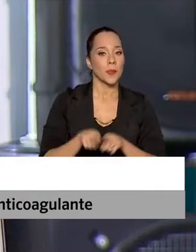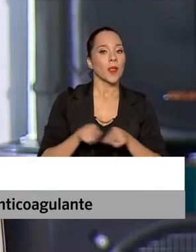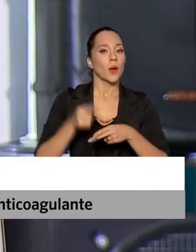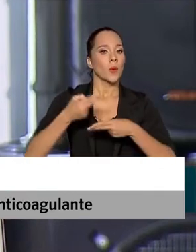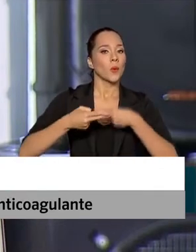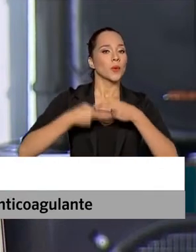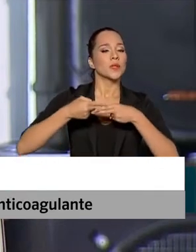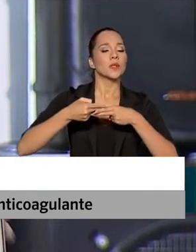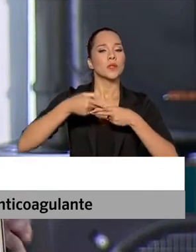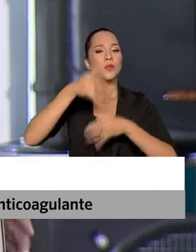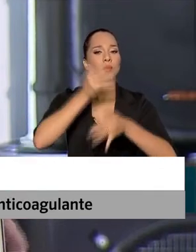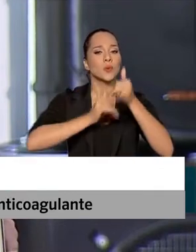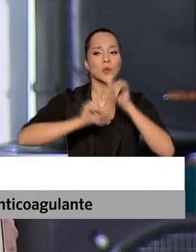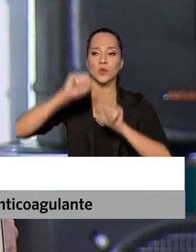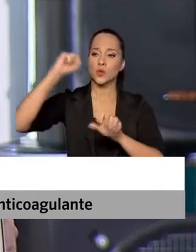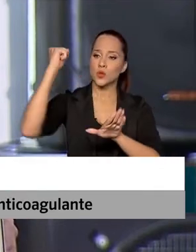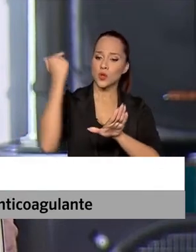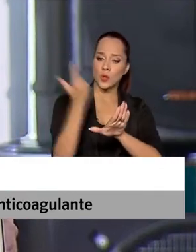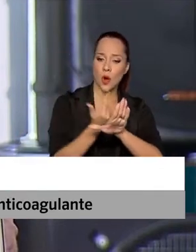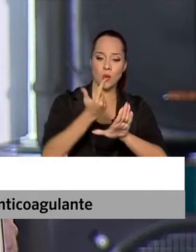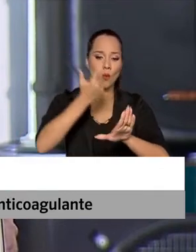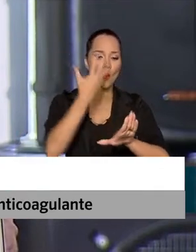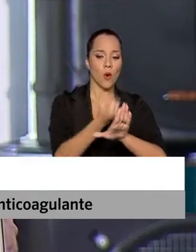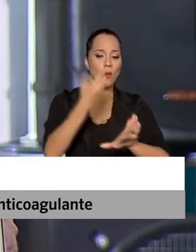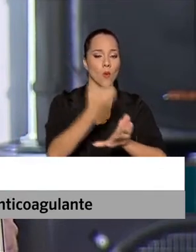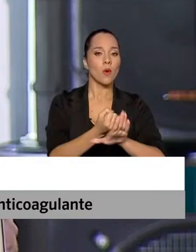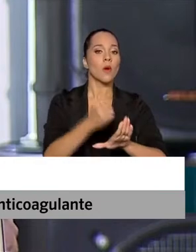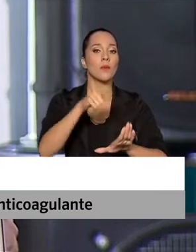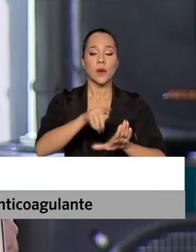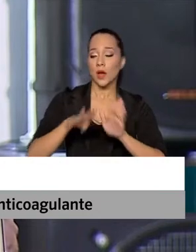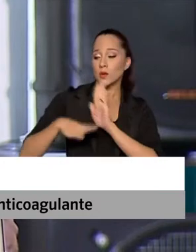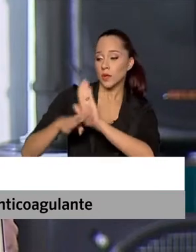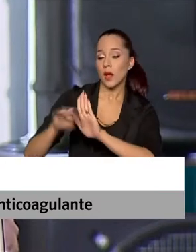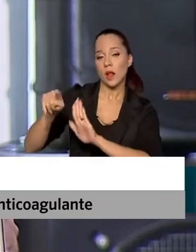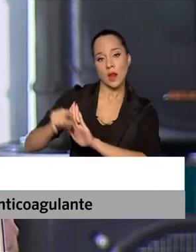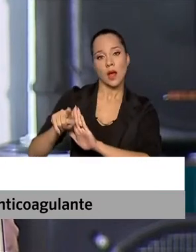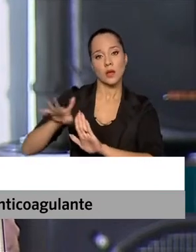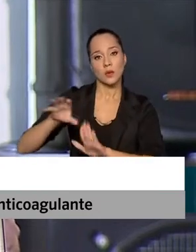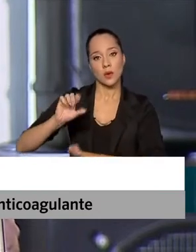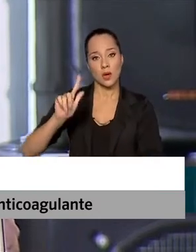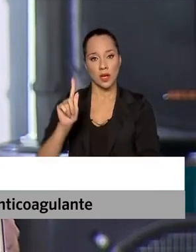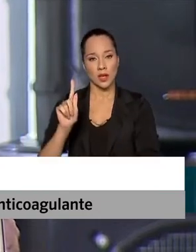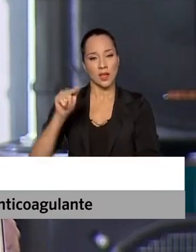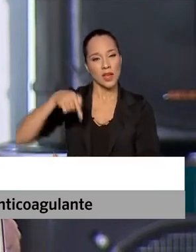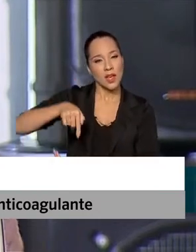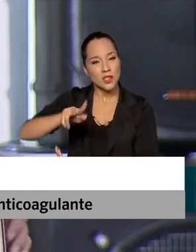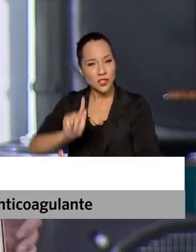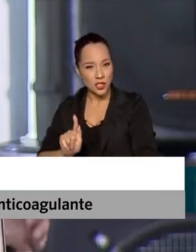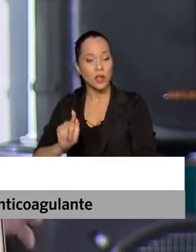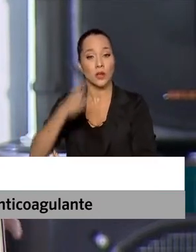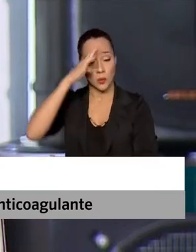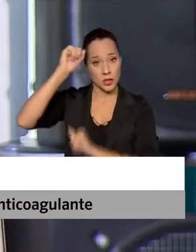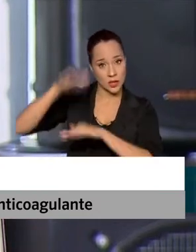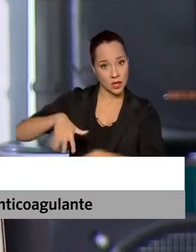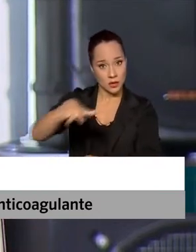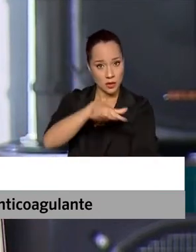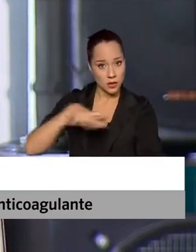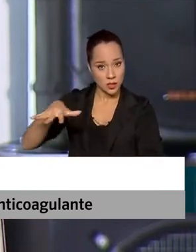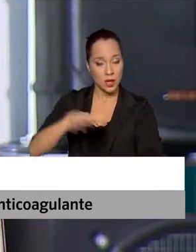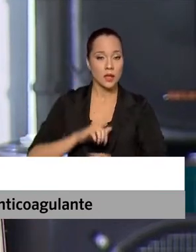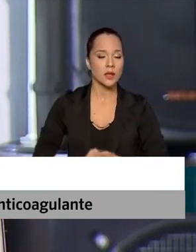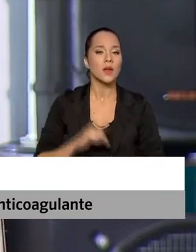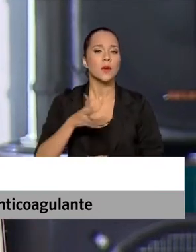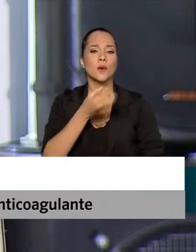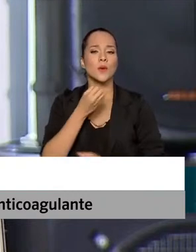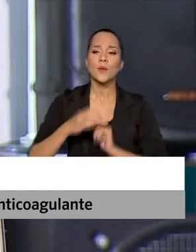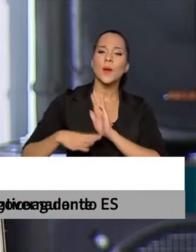de geração de energia solar para o atendimento do Quartel-General do Exército e parte dos PNRs do setor militar urbano, com